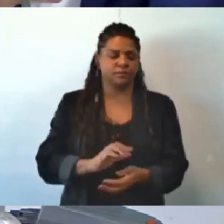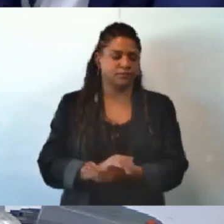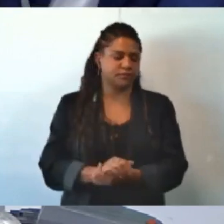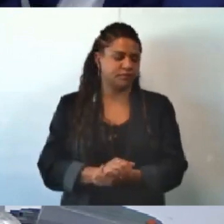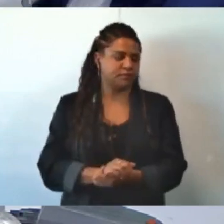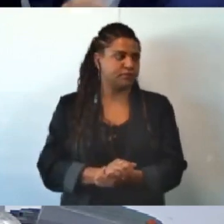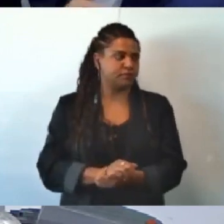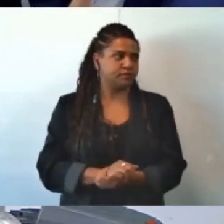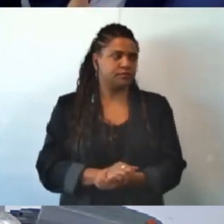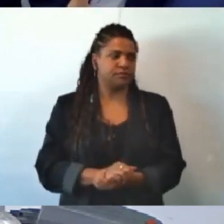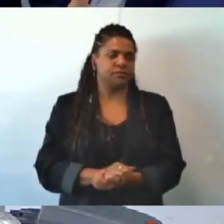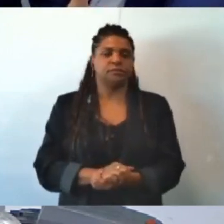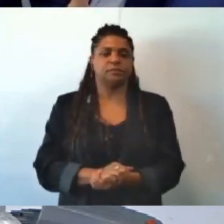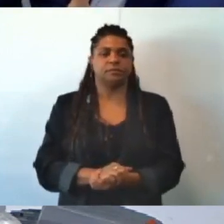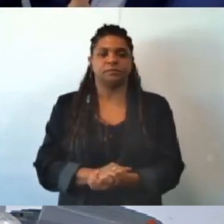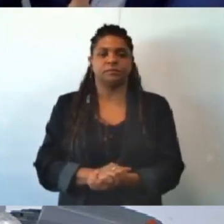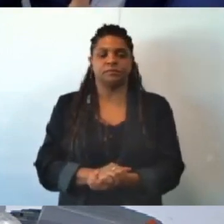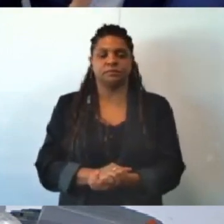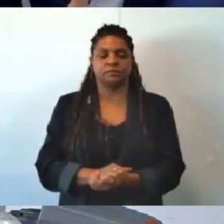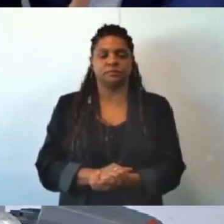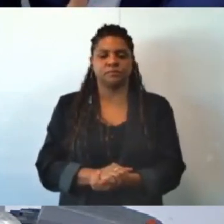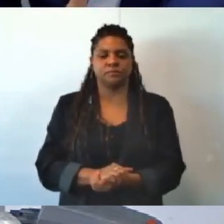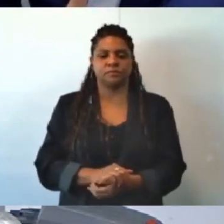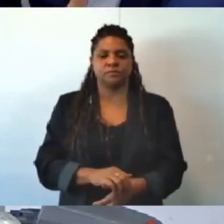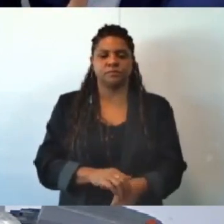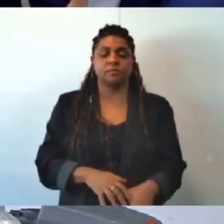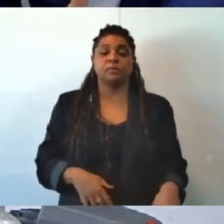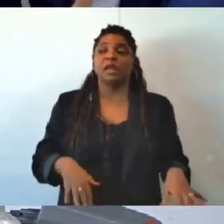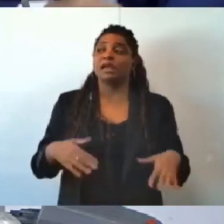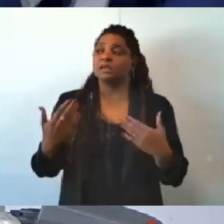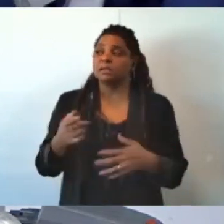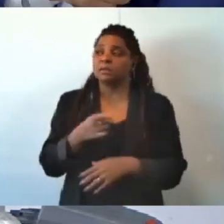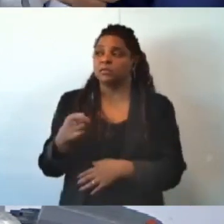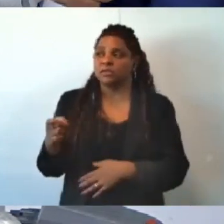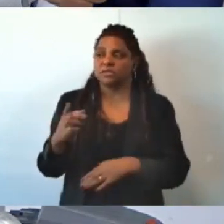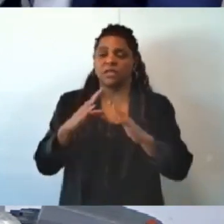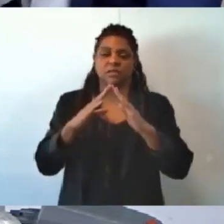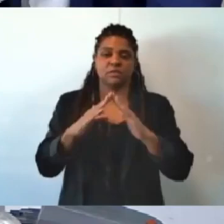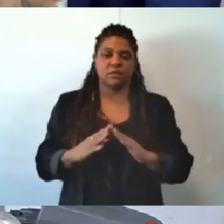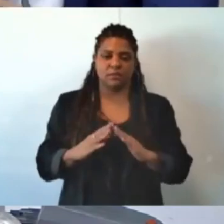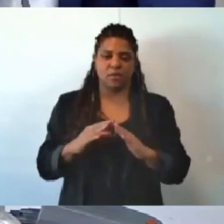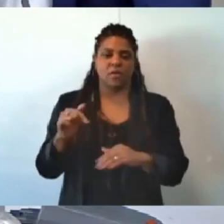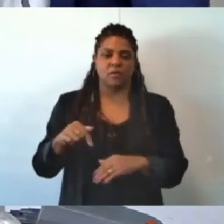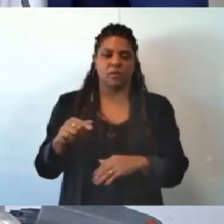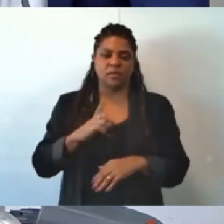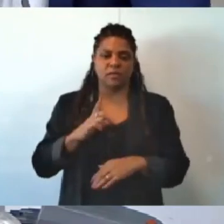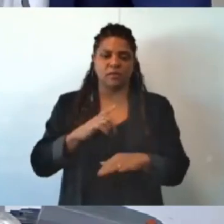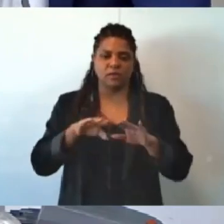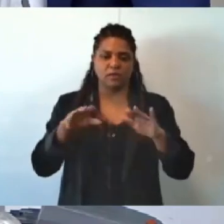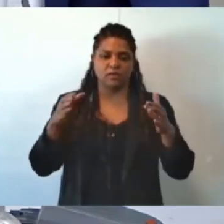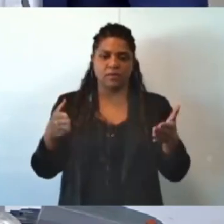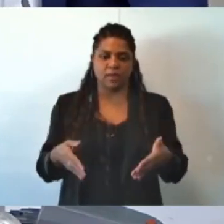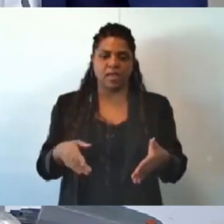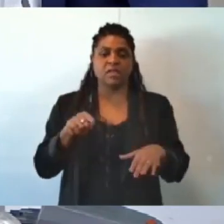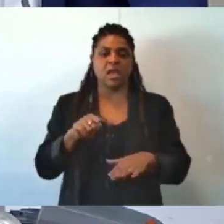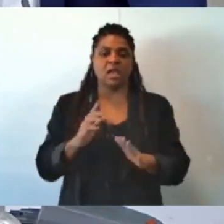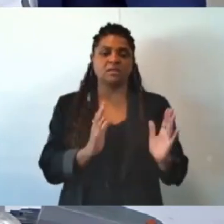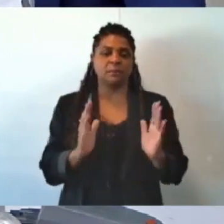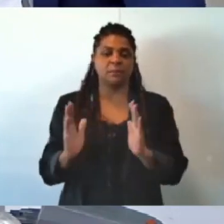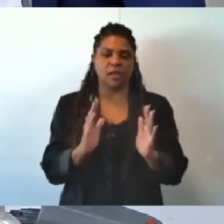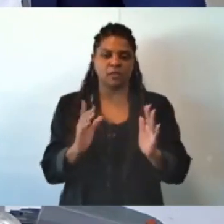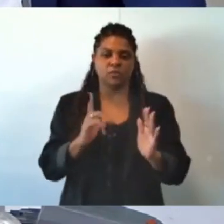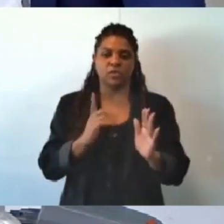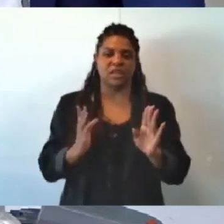Pergunta aqui para vocês, moradores, né? Vocês estão aqui conosco na mesa. Esse período que está fechado...